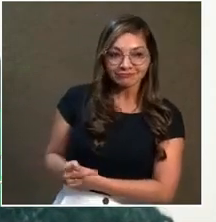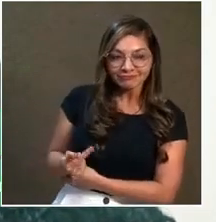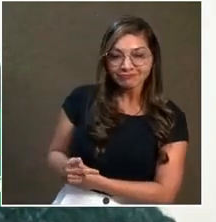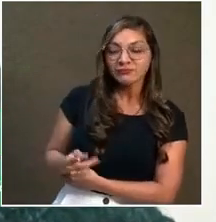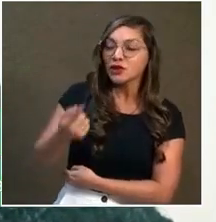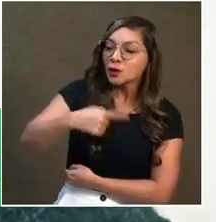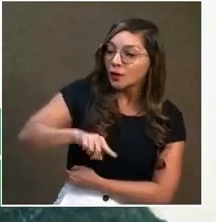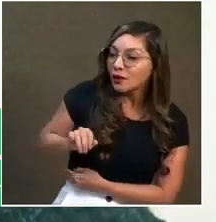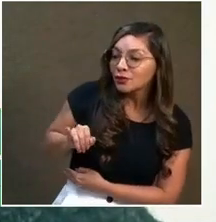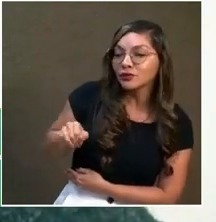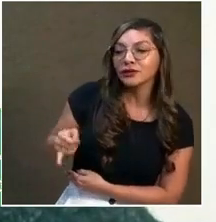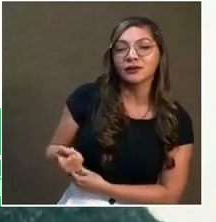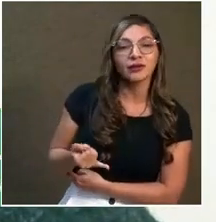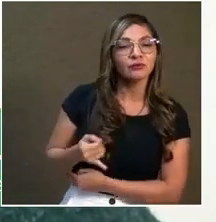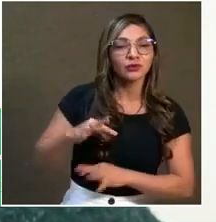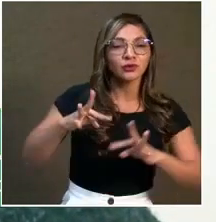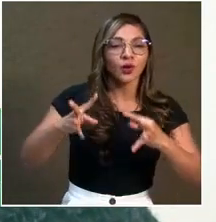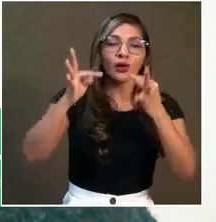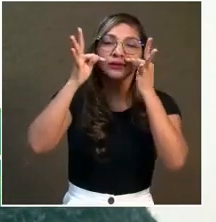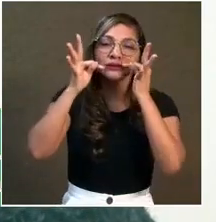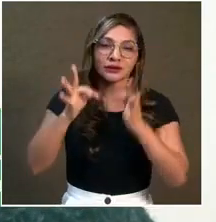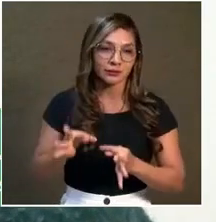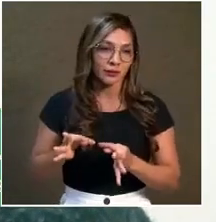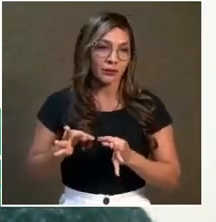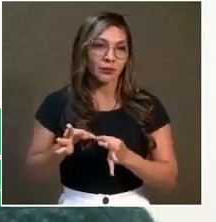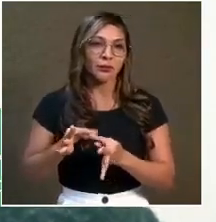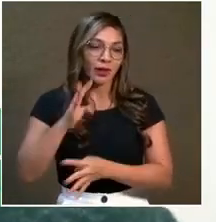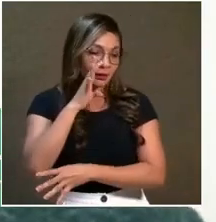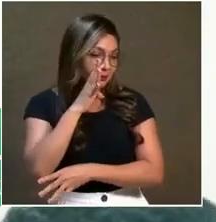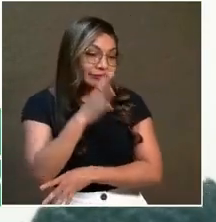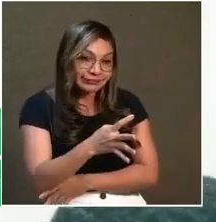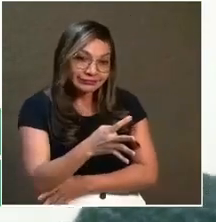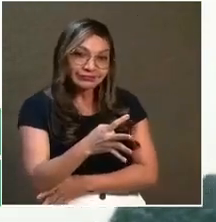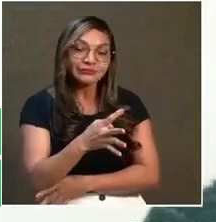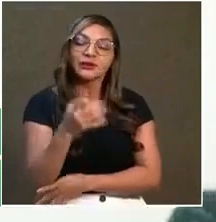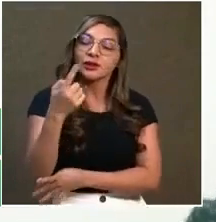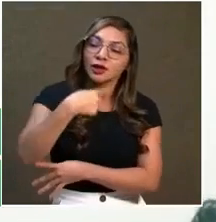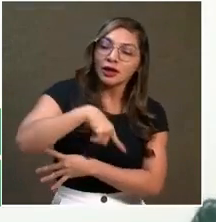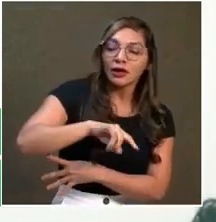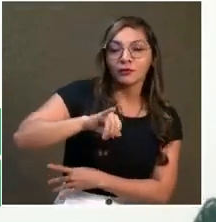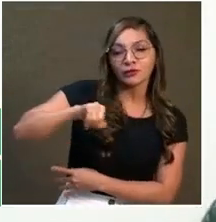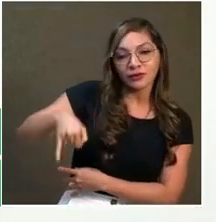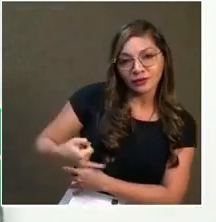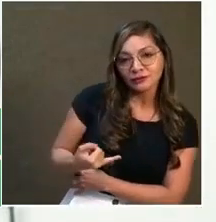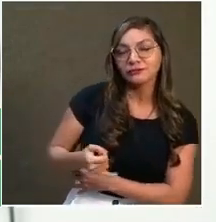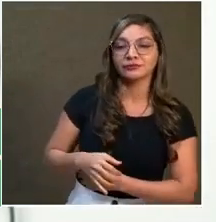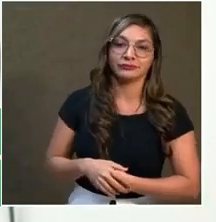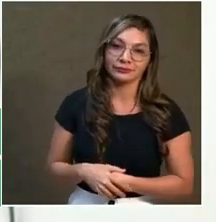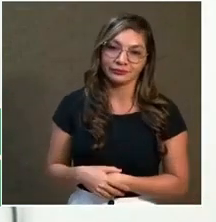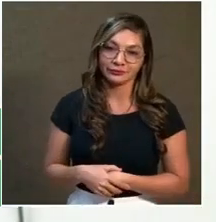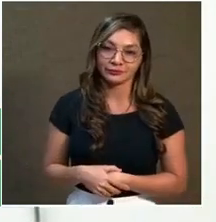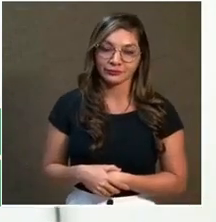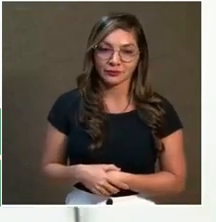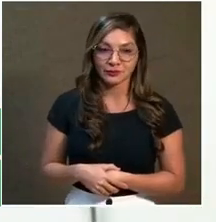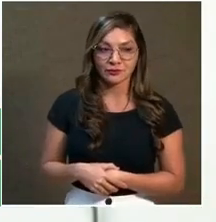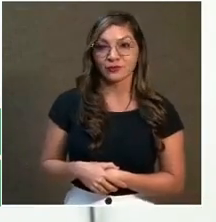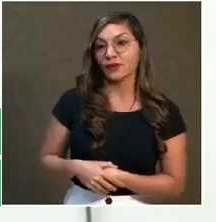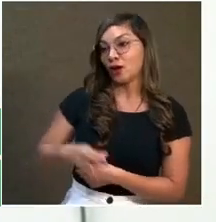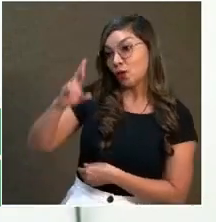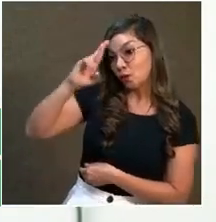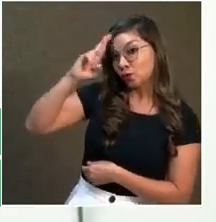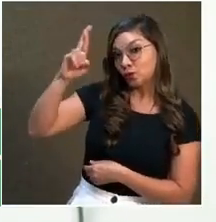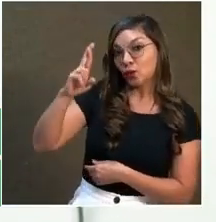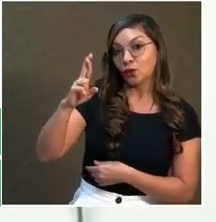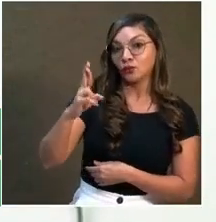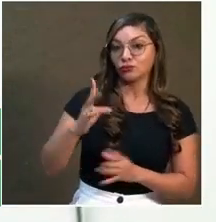Nós aproveitamos de todas as testemunhas foram acusação. E nós aproveitamos para que vinha inquirir. O dono do